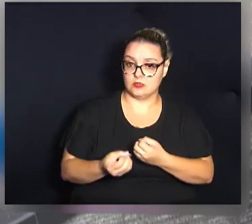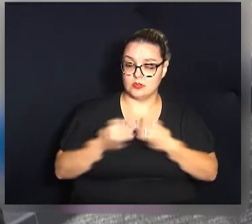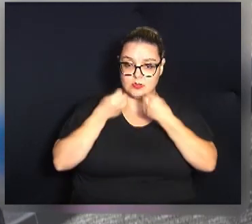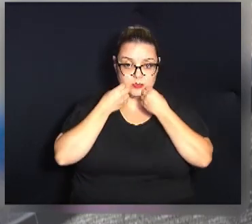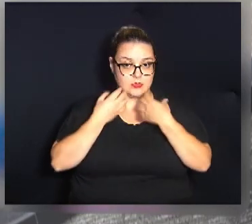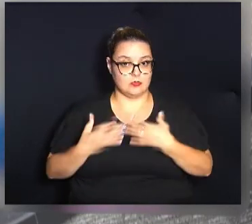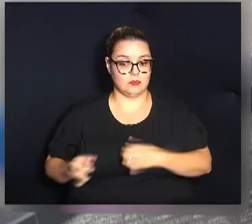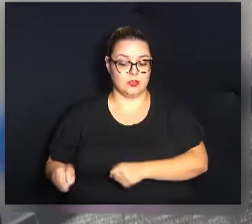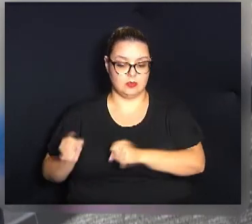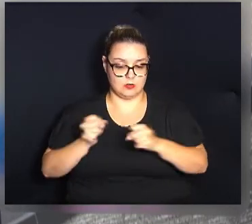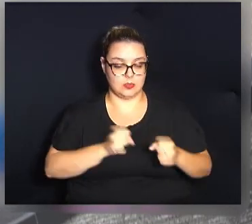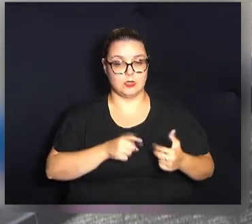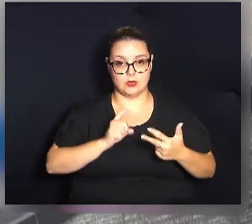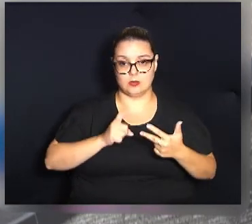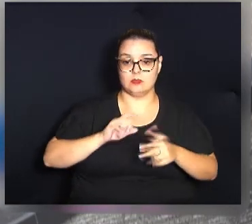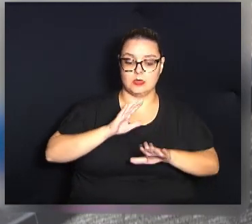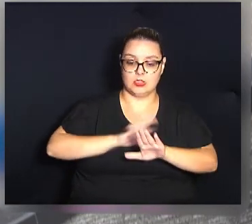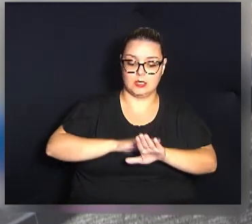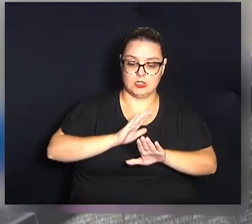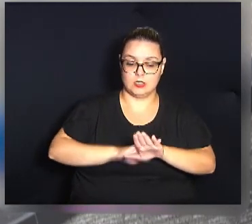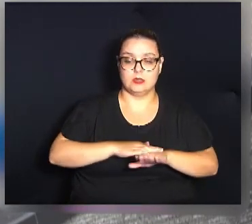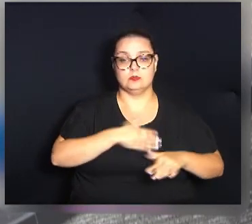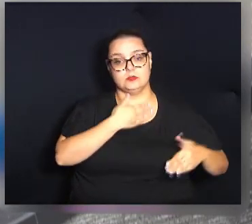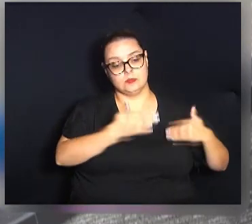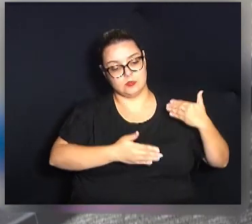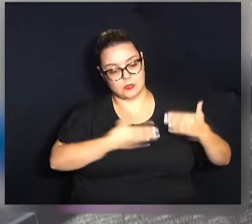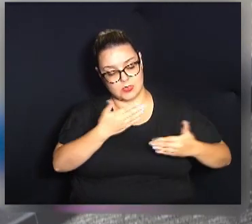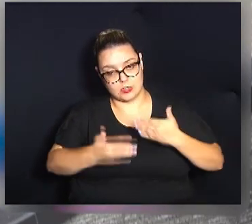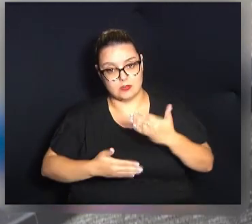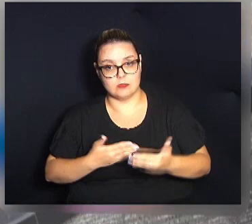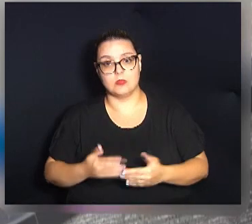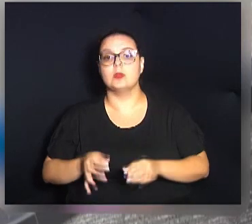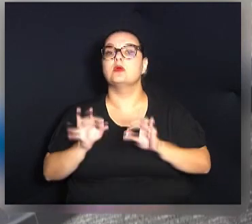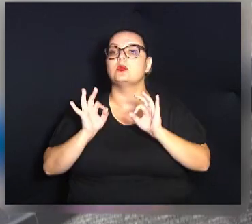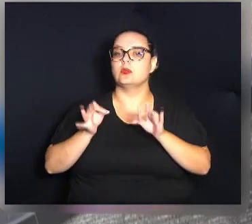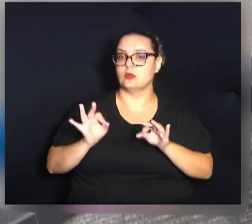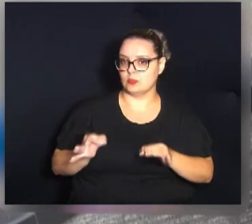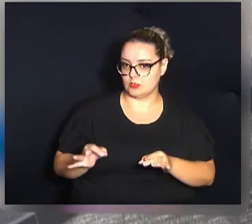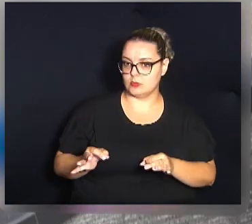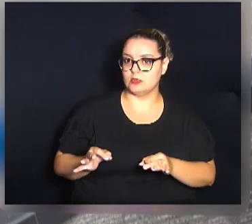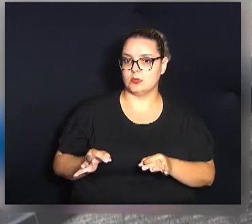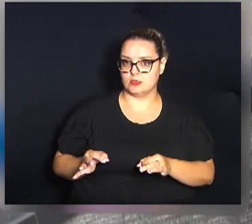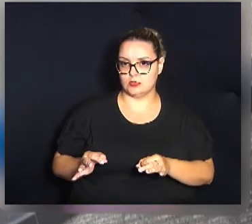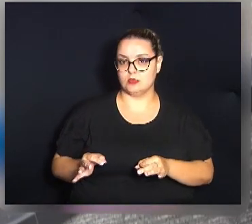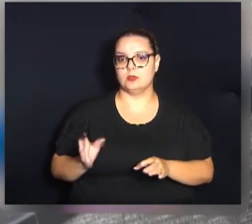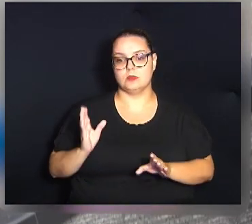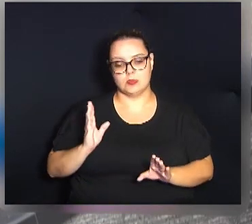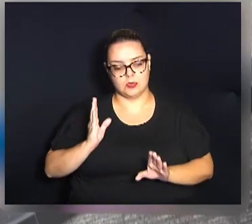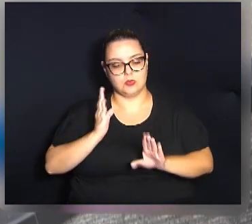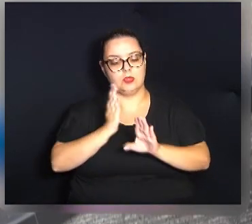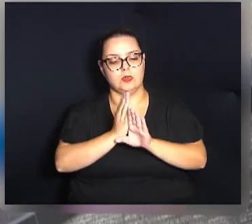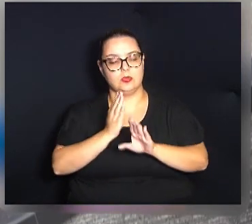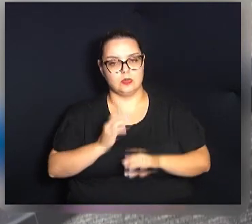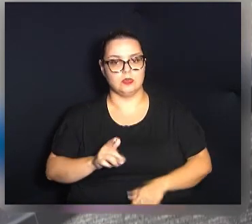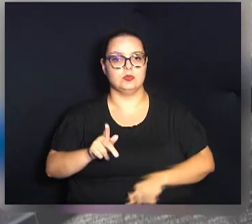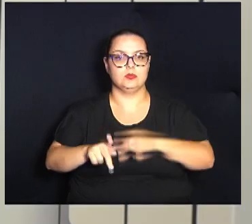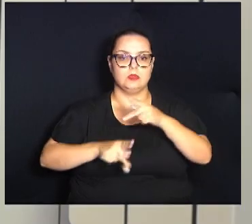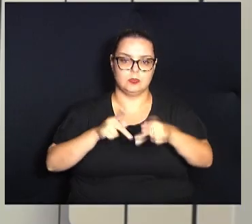Poder Executivo nas ações, nas tramitações, que com certeza vem ao encontro da população.